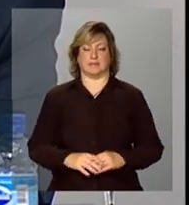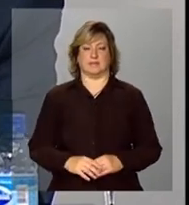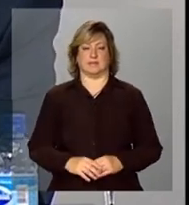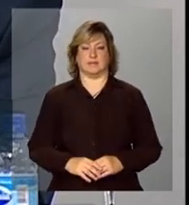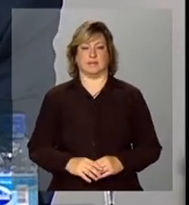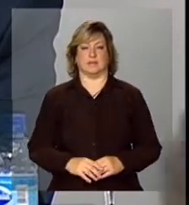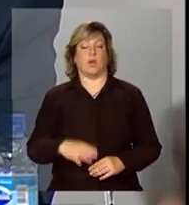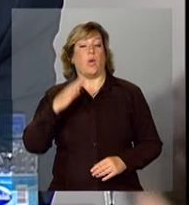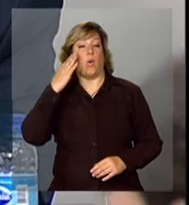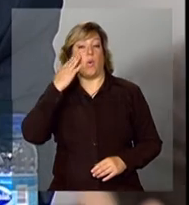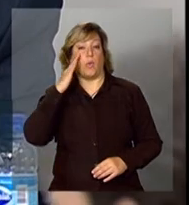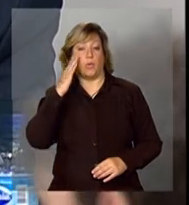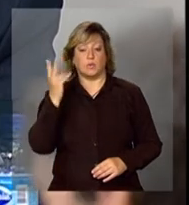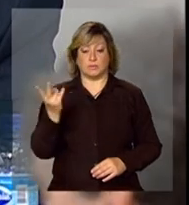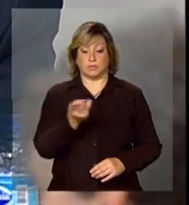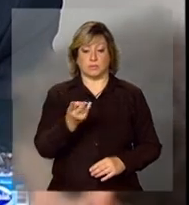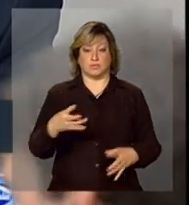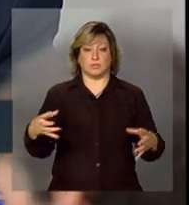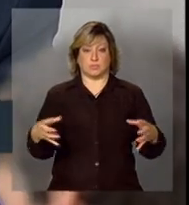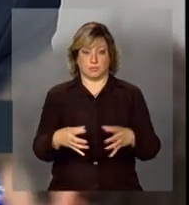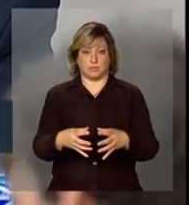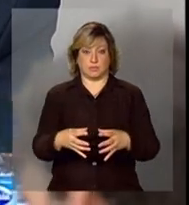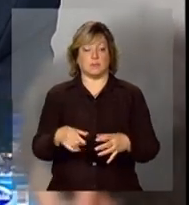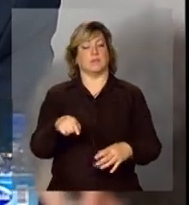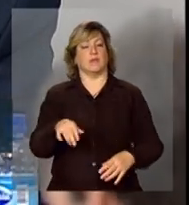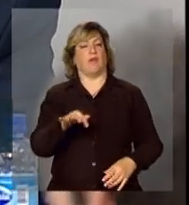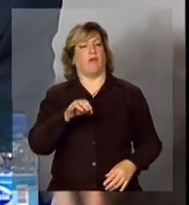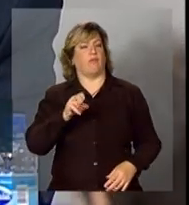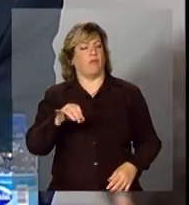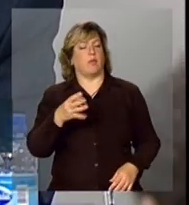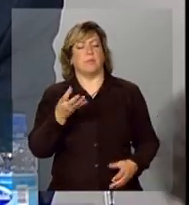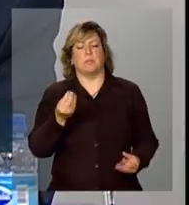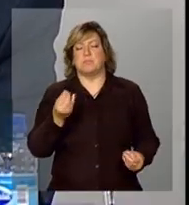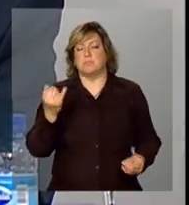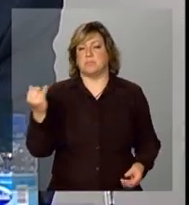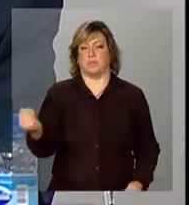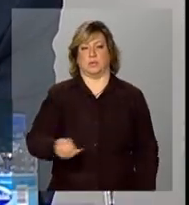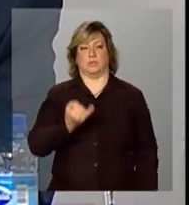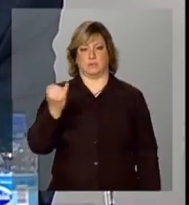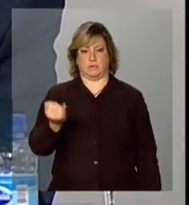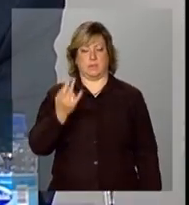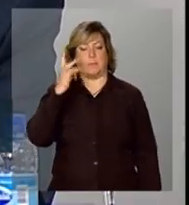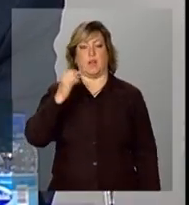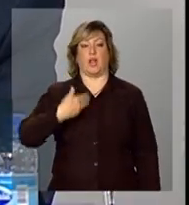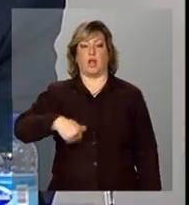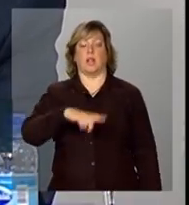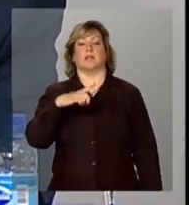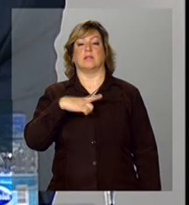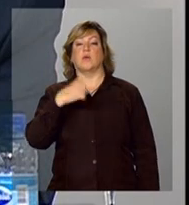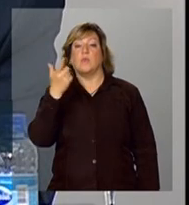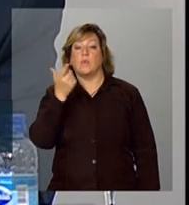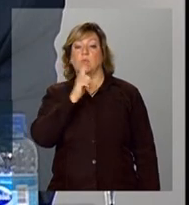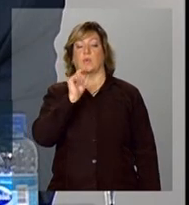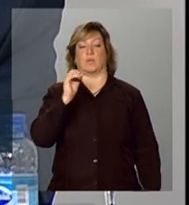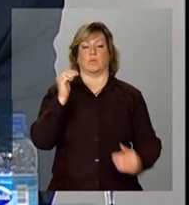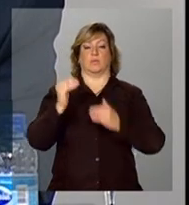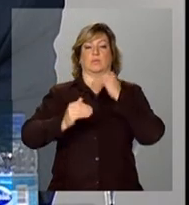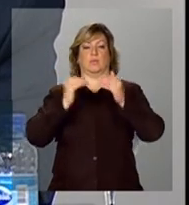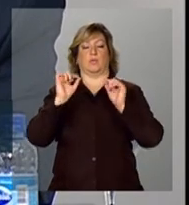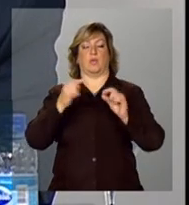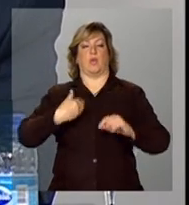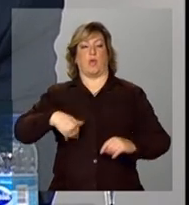O entendimento dos dois foi fundamental para a gente ter alcançado o progresso que a gente